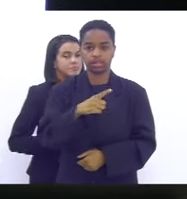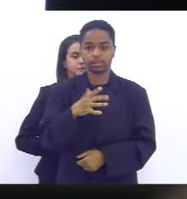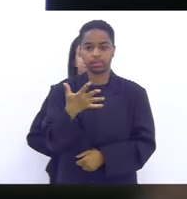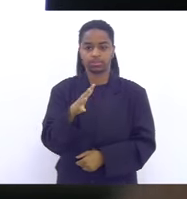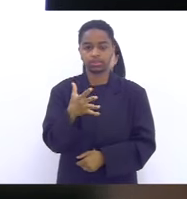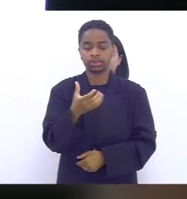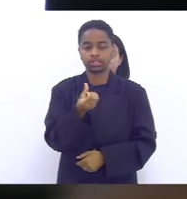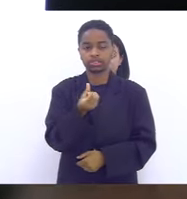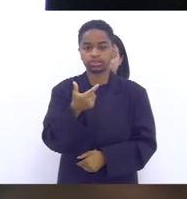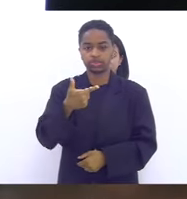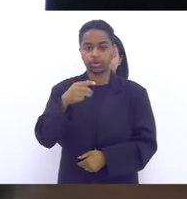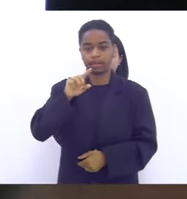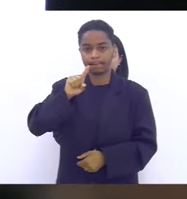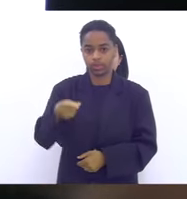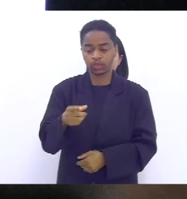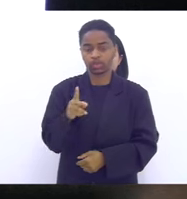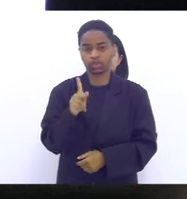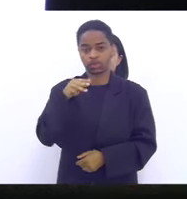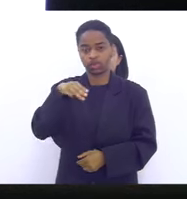mil quilômetros de rede.